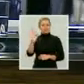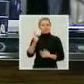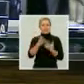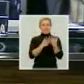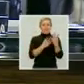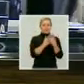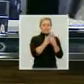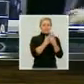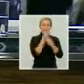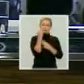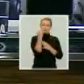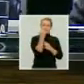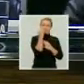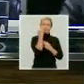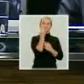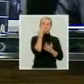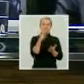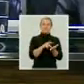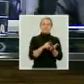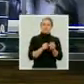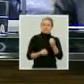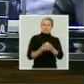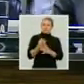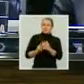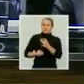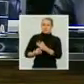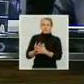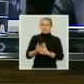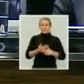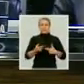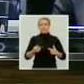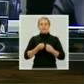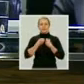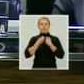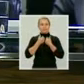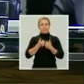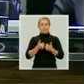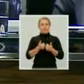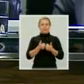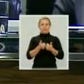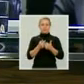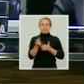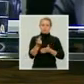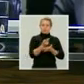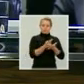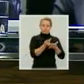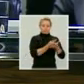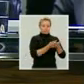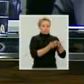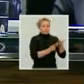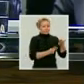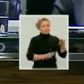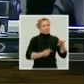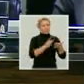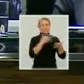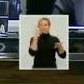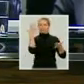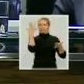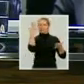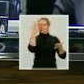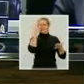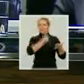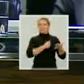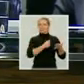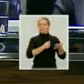mãos geniais, que produzem esses desenhos tão bonitos